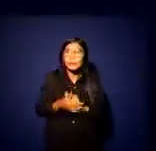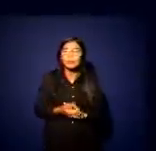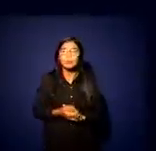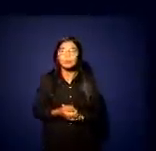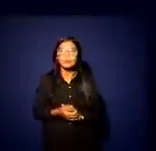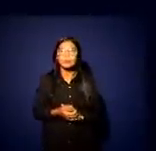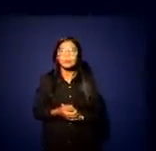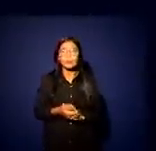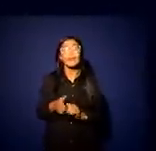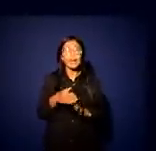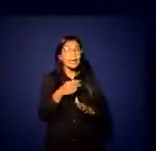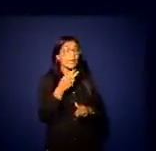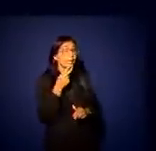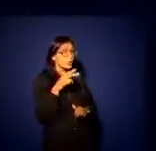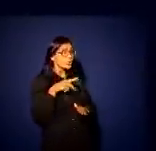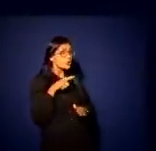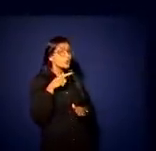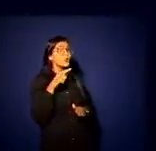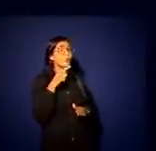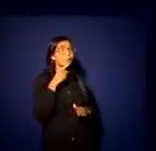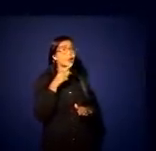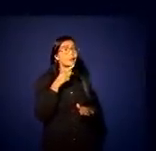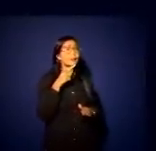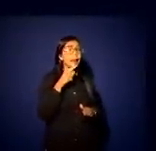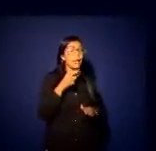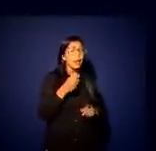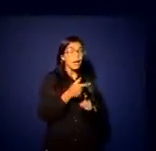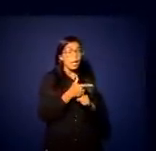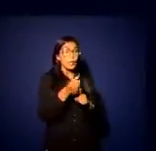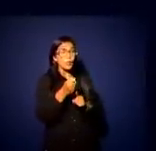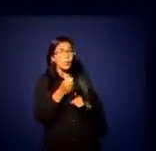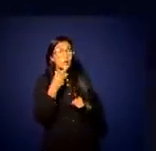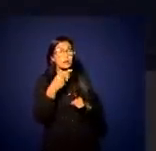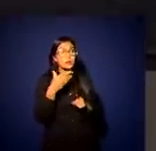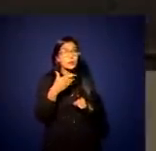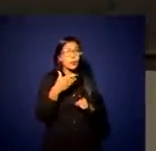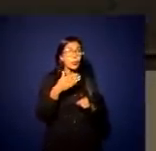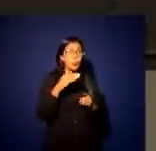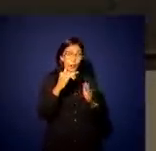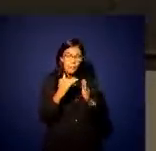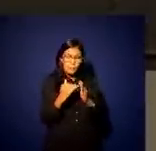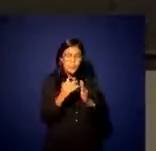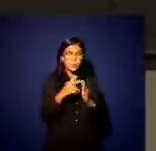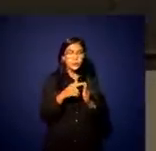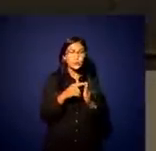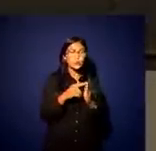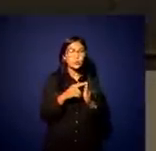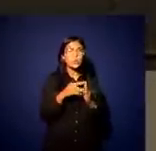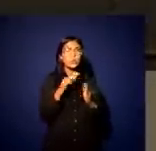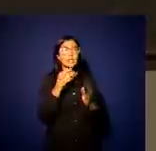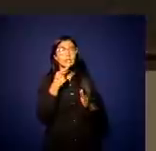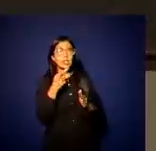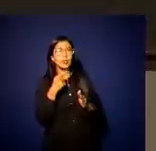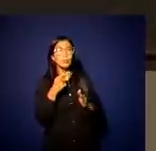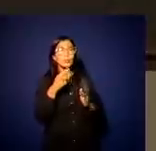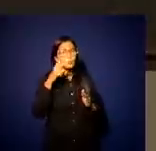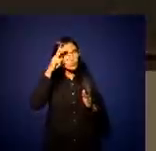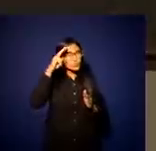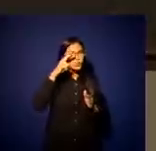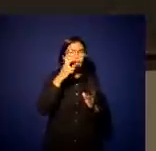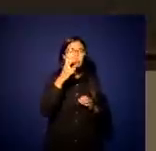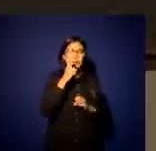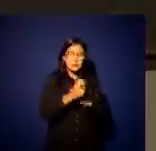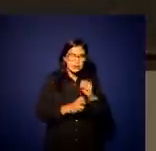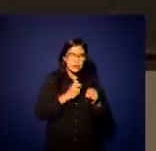eu acho que também está com a locação abaixo da Média né no longo on ali no absoluto fique fia eh historicamente nos últimos cinco anos